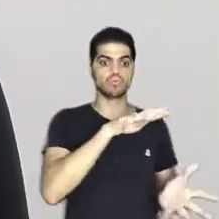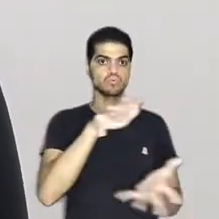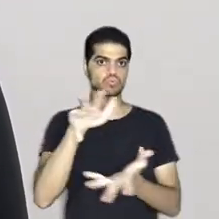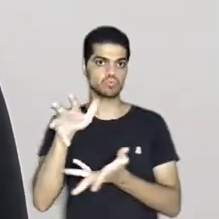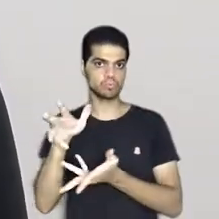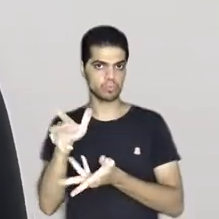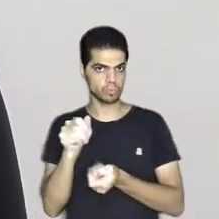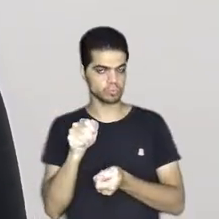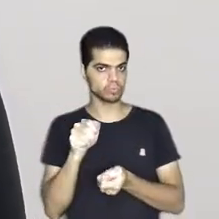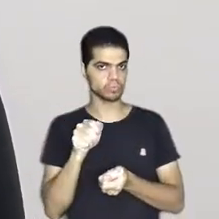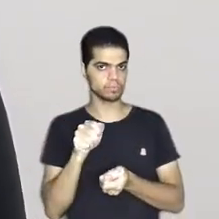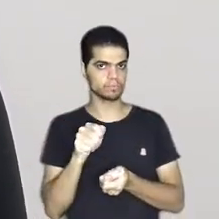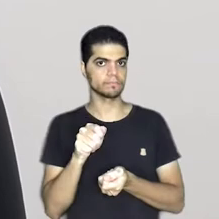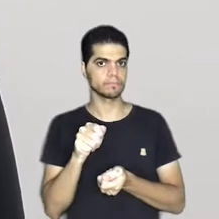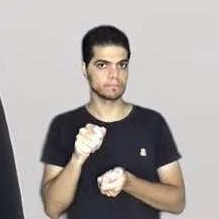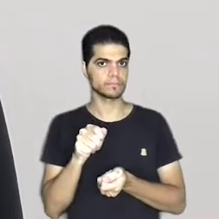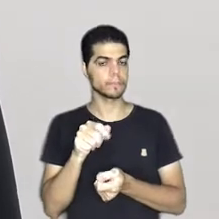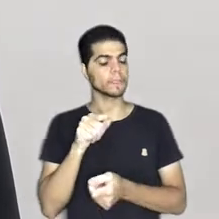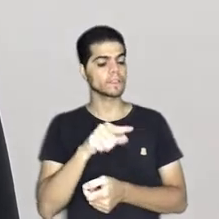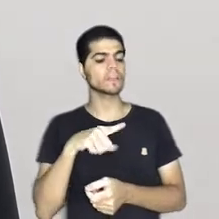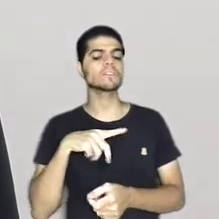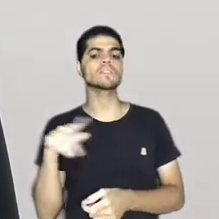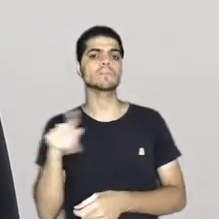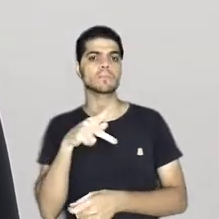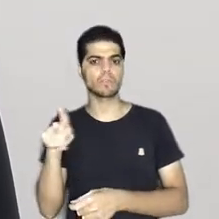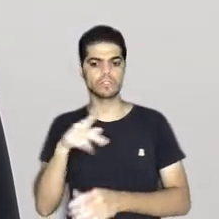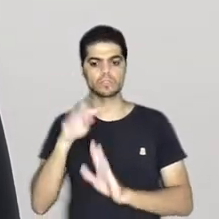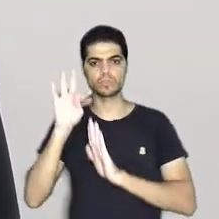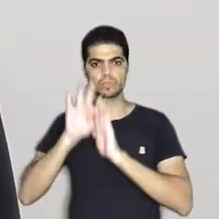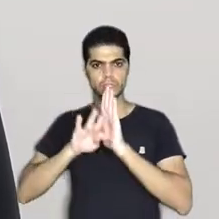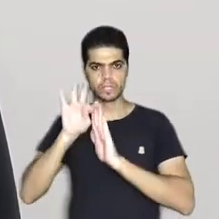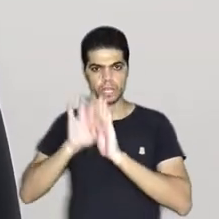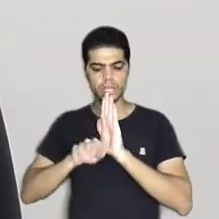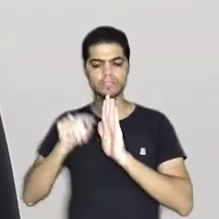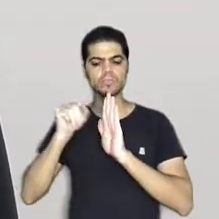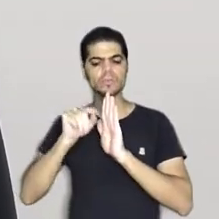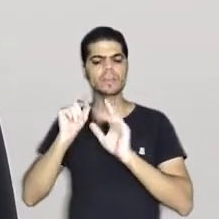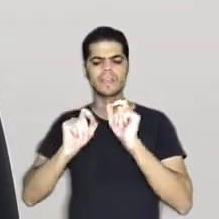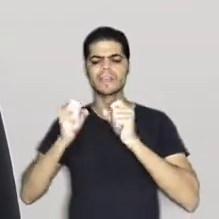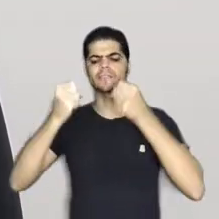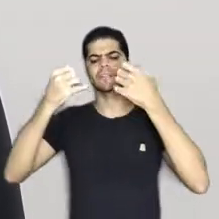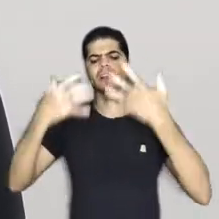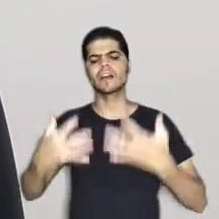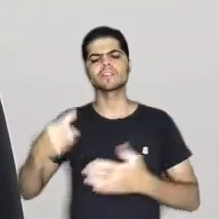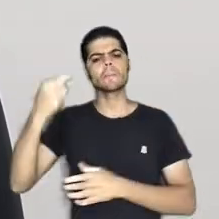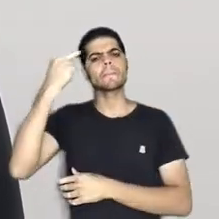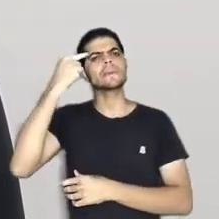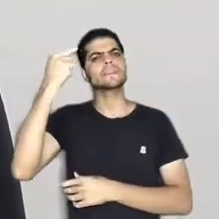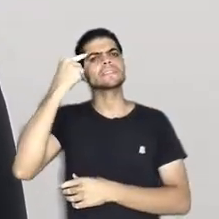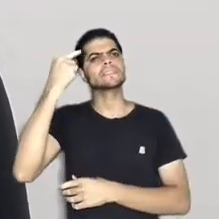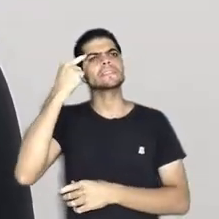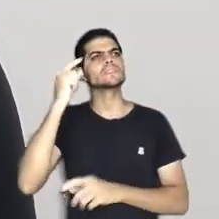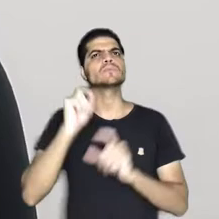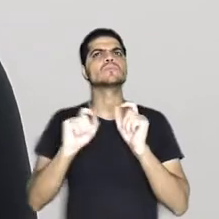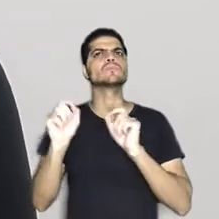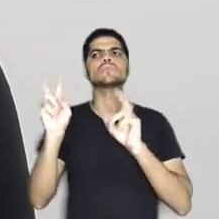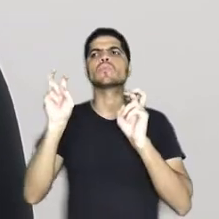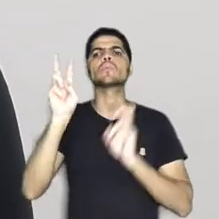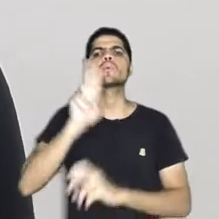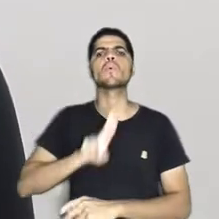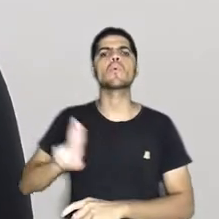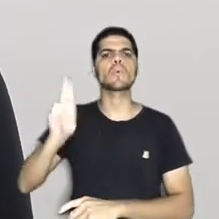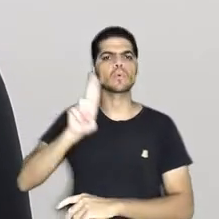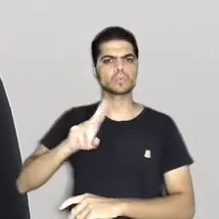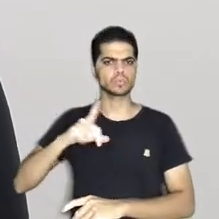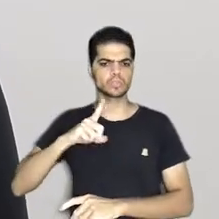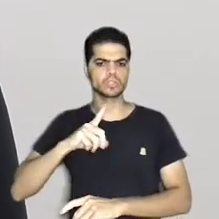mundo atlântico, tá? No caso do texto do professor Barata, pensando sobre os